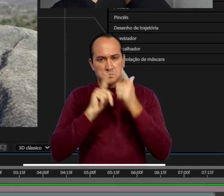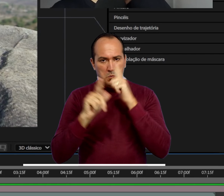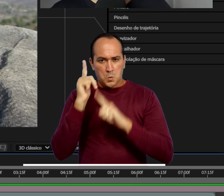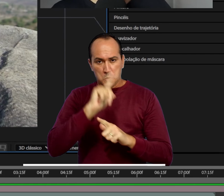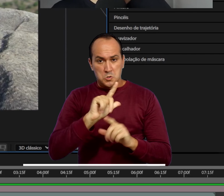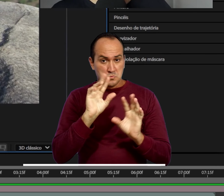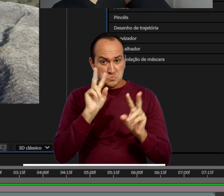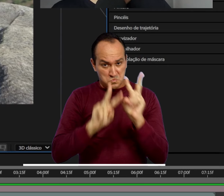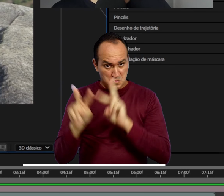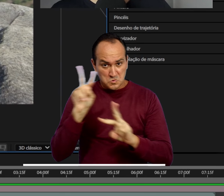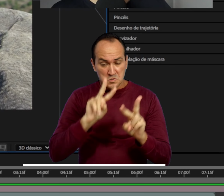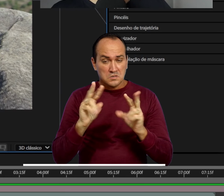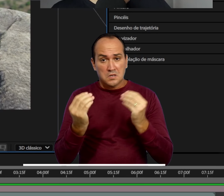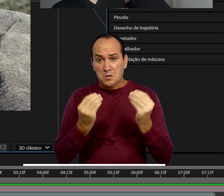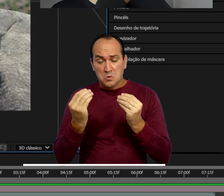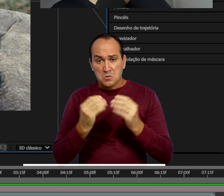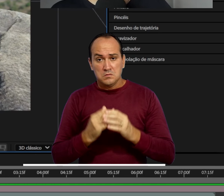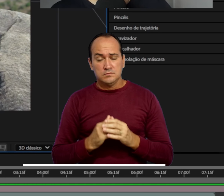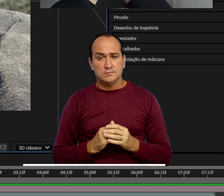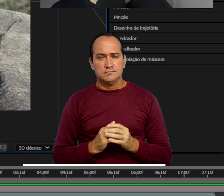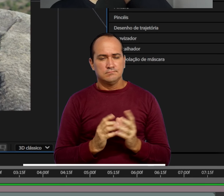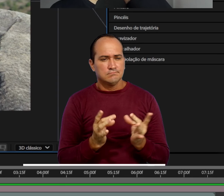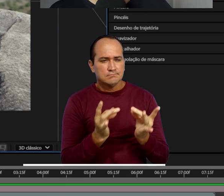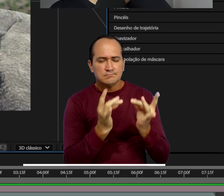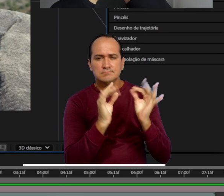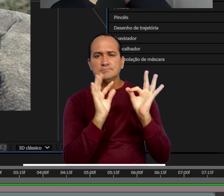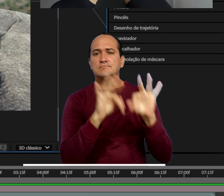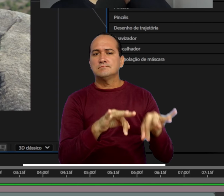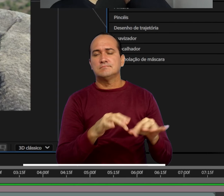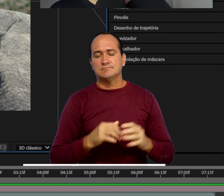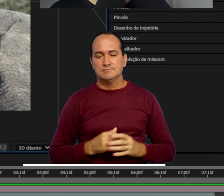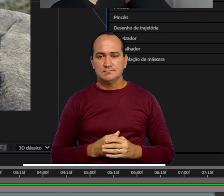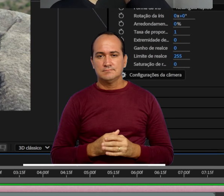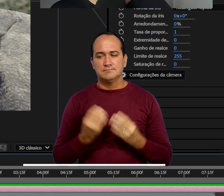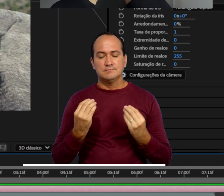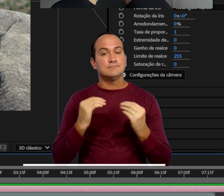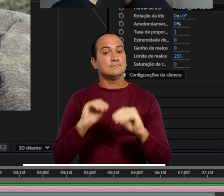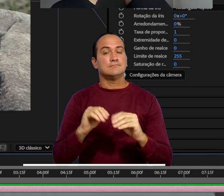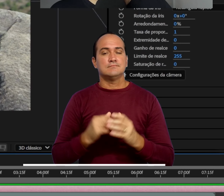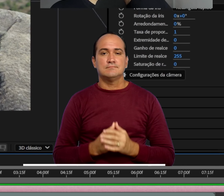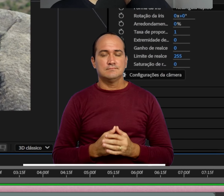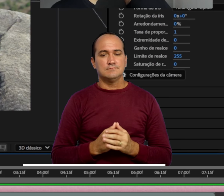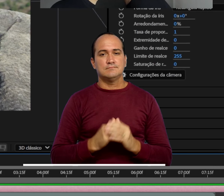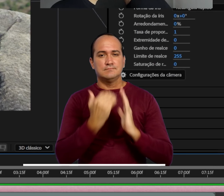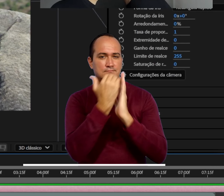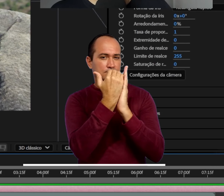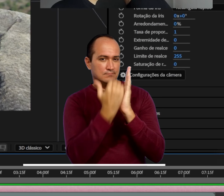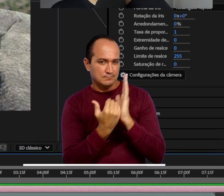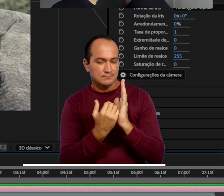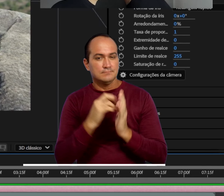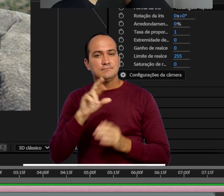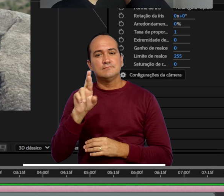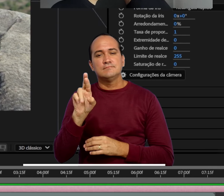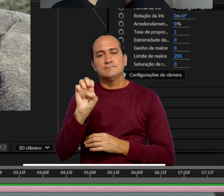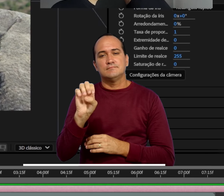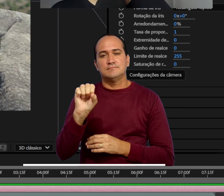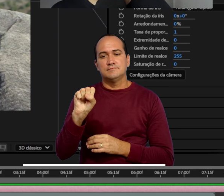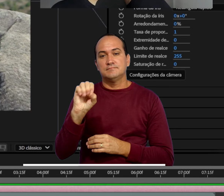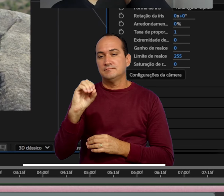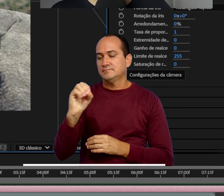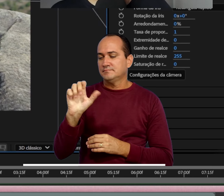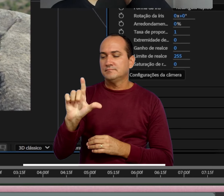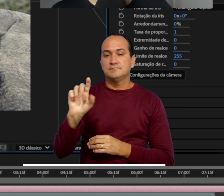certo? Só para a gente conseguir visualizar então um acabamento final. Vou colocar aqui, vou baixar um pouquinho a resolução aqui só para a